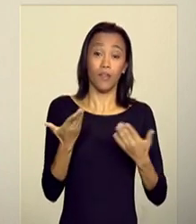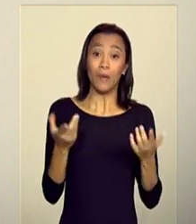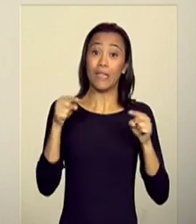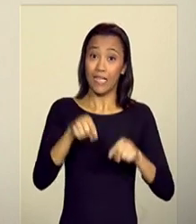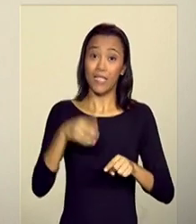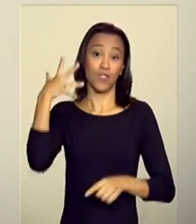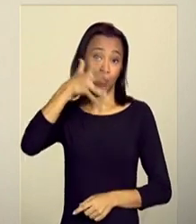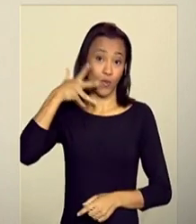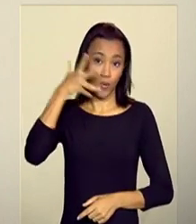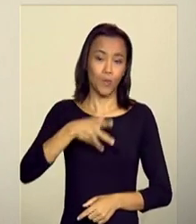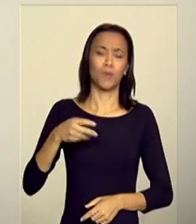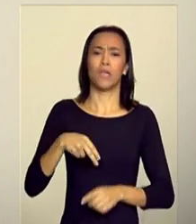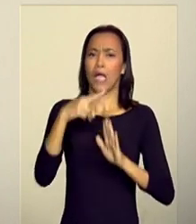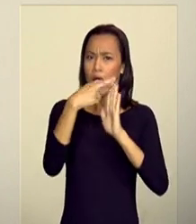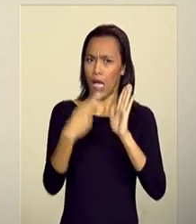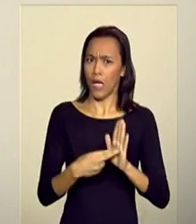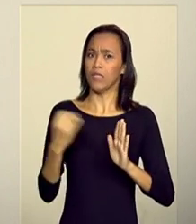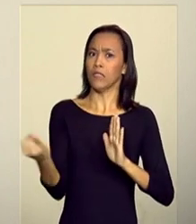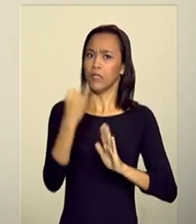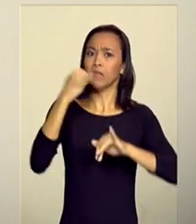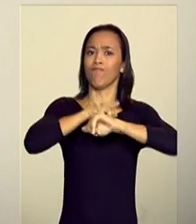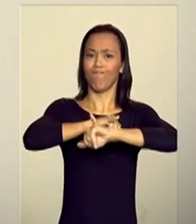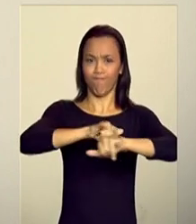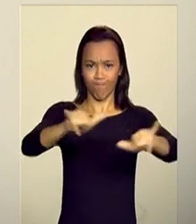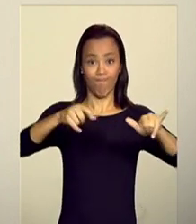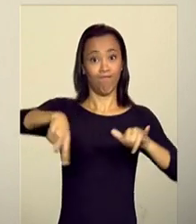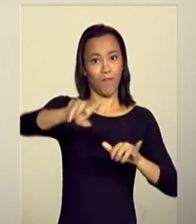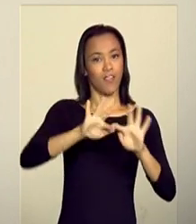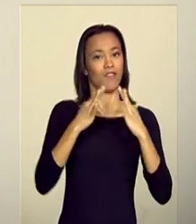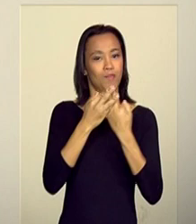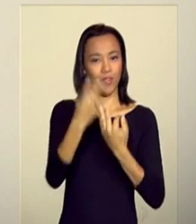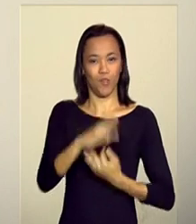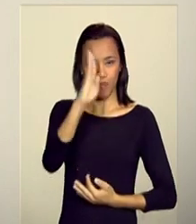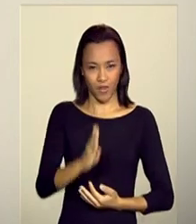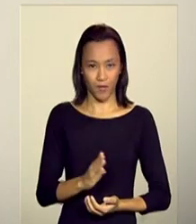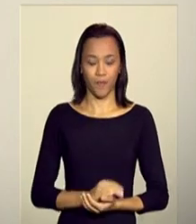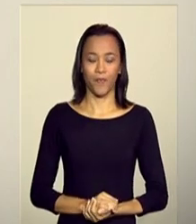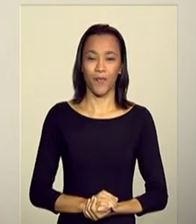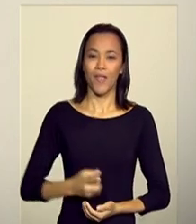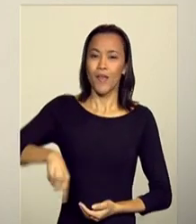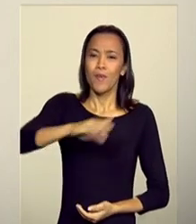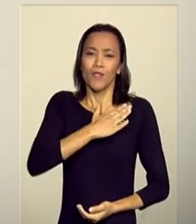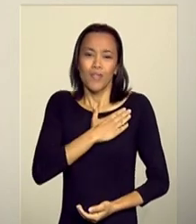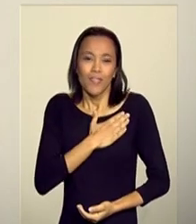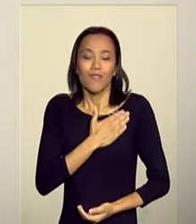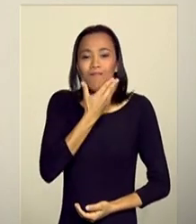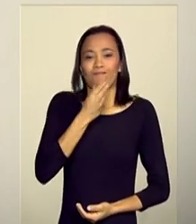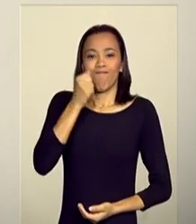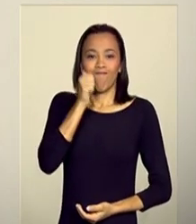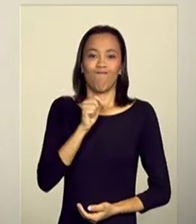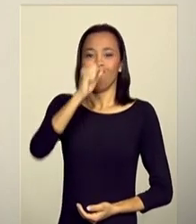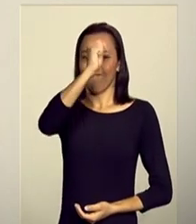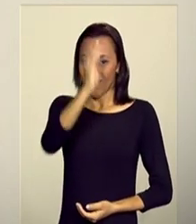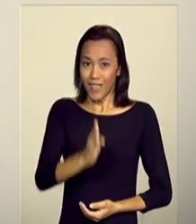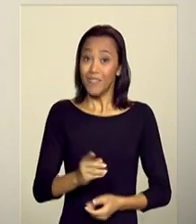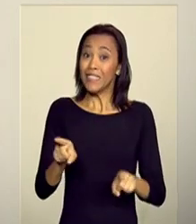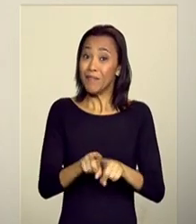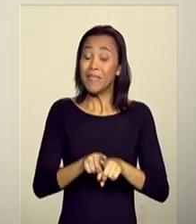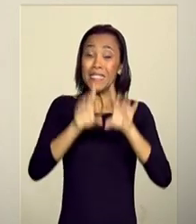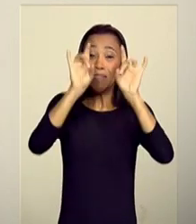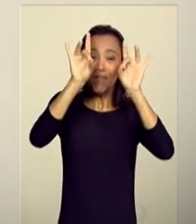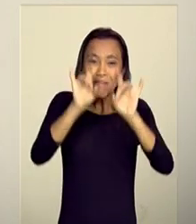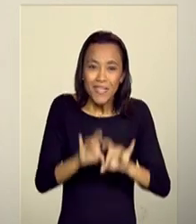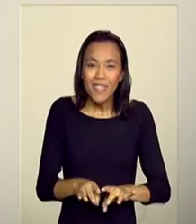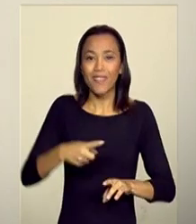nele a presidenta anunciou medidas muito importantes para as famílias brasileiras meus queridos brasileiros e muito